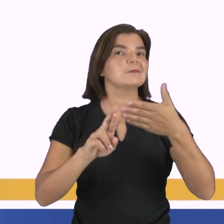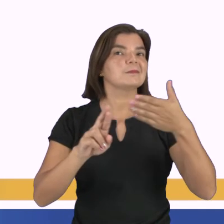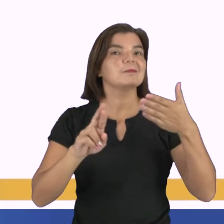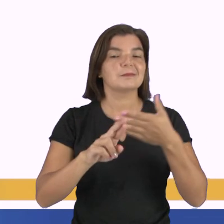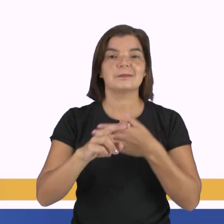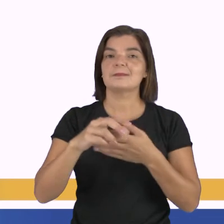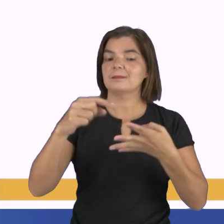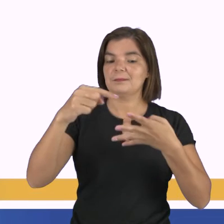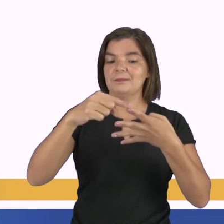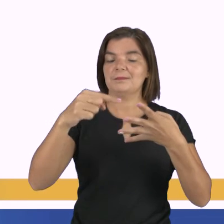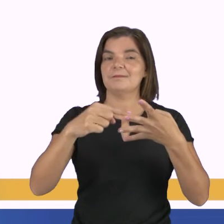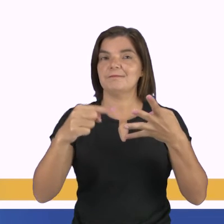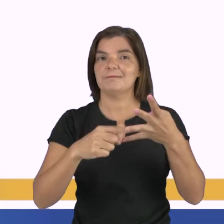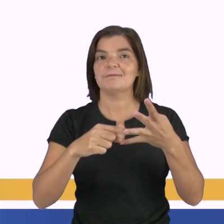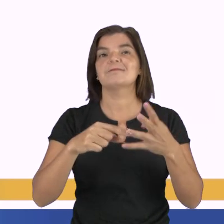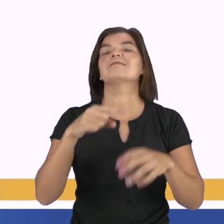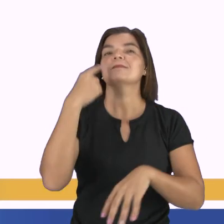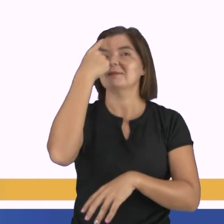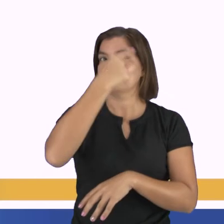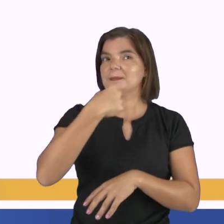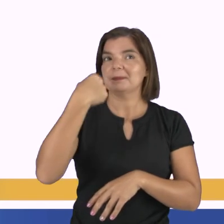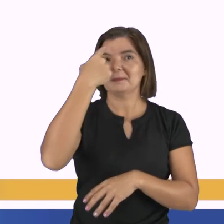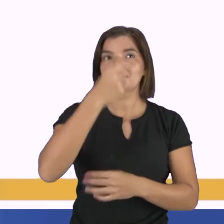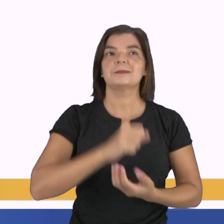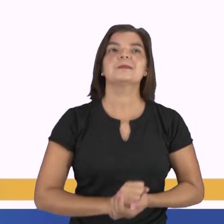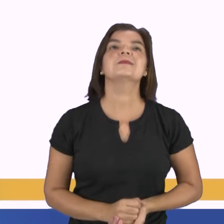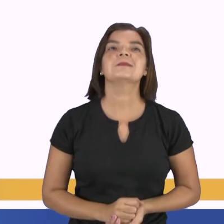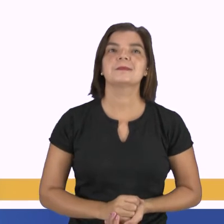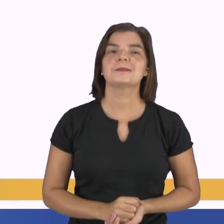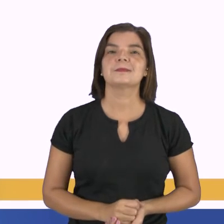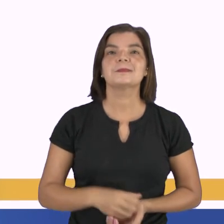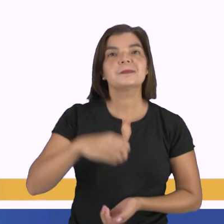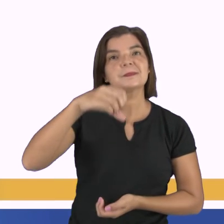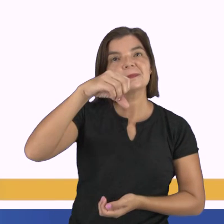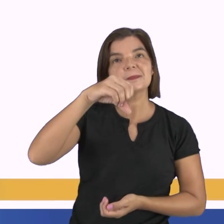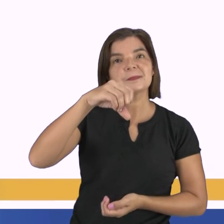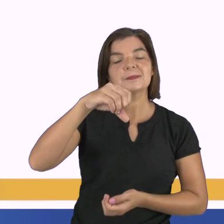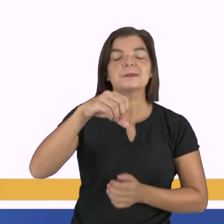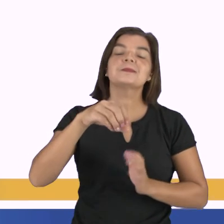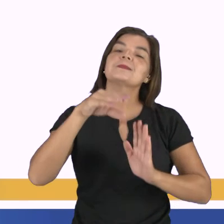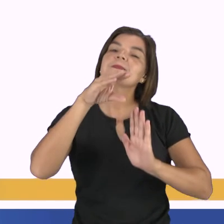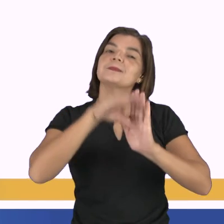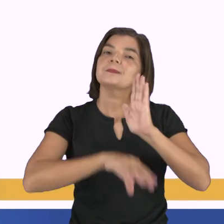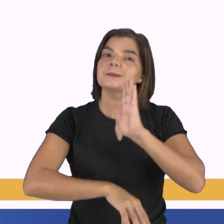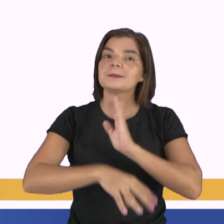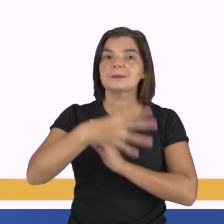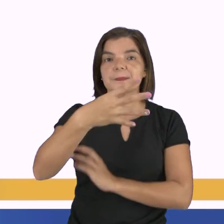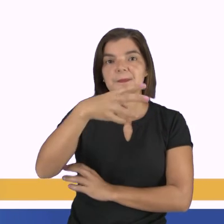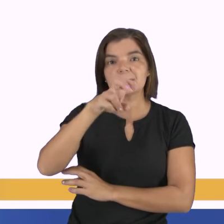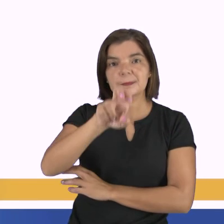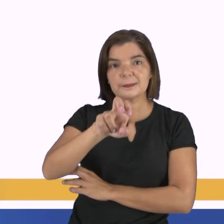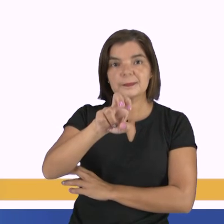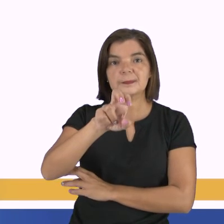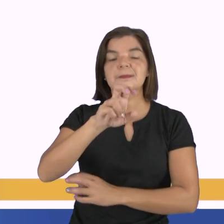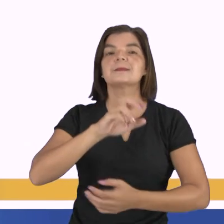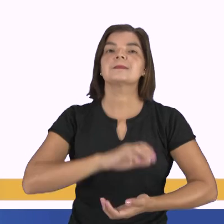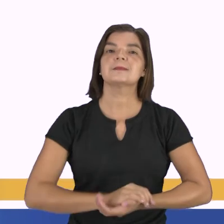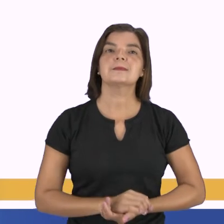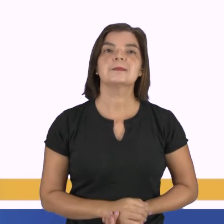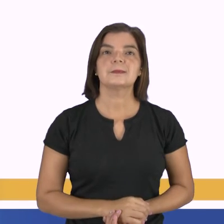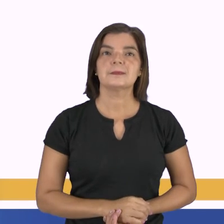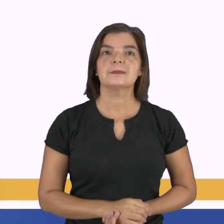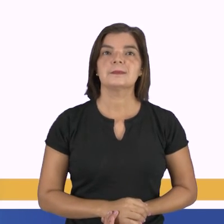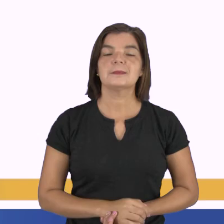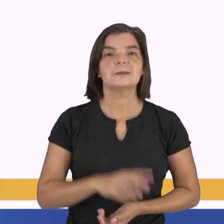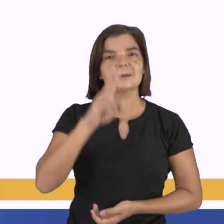que ele fala aí quarto. São las 9:15, que são as nossas